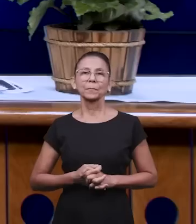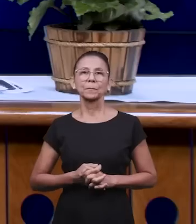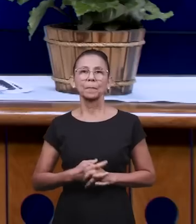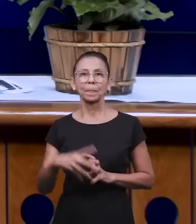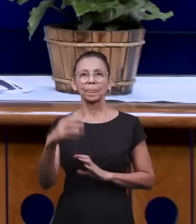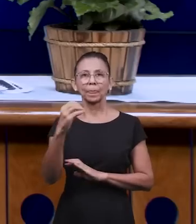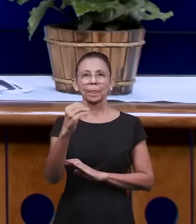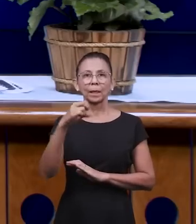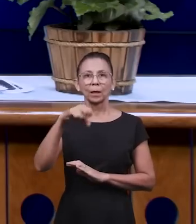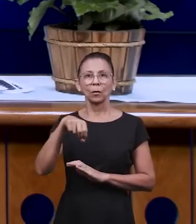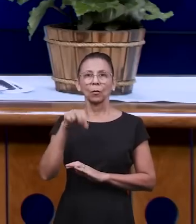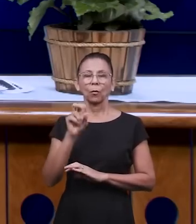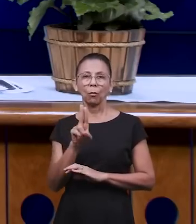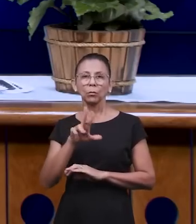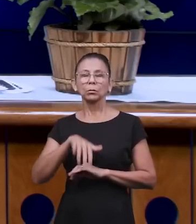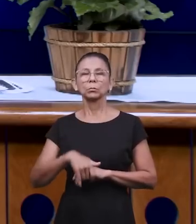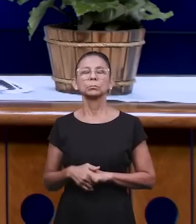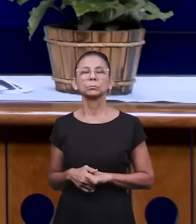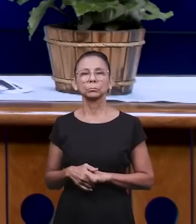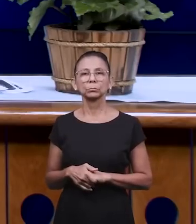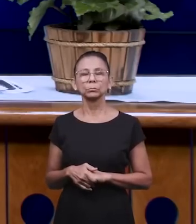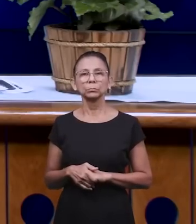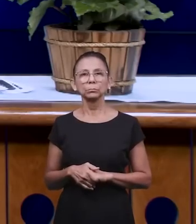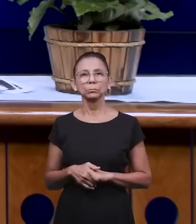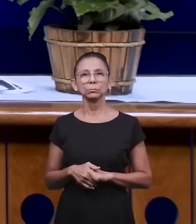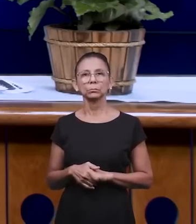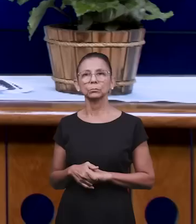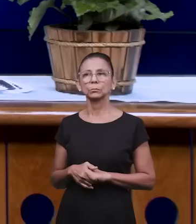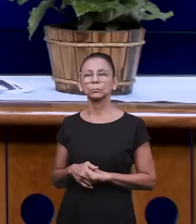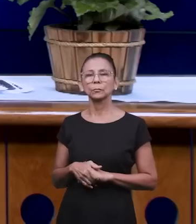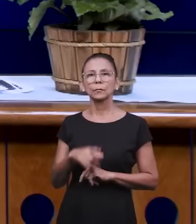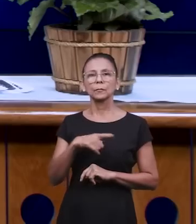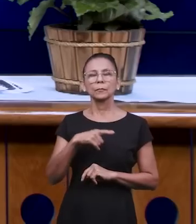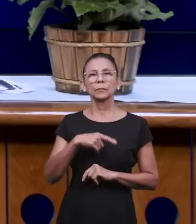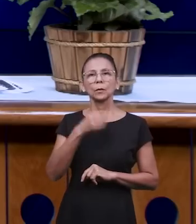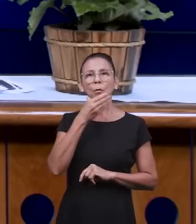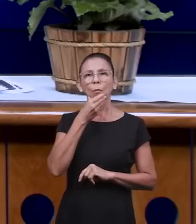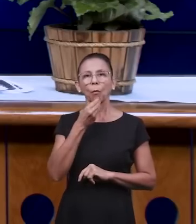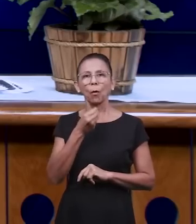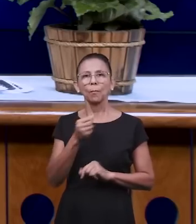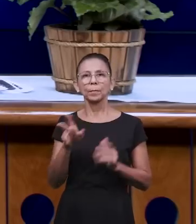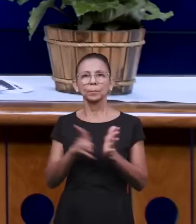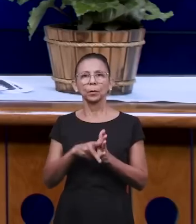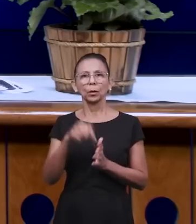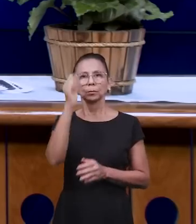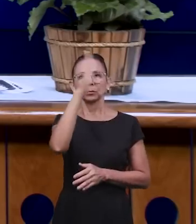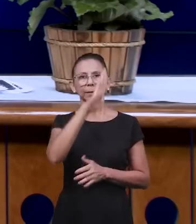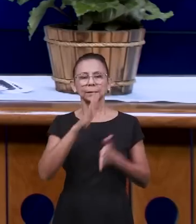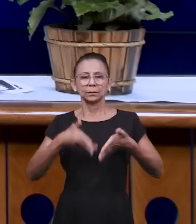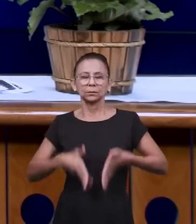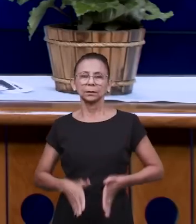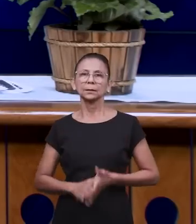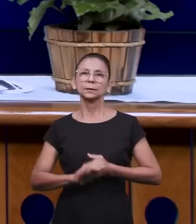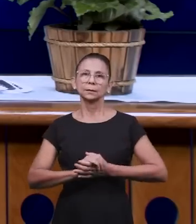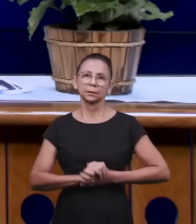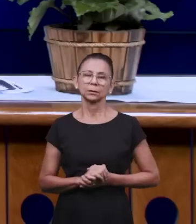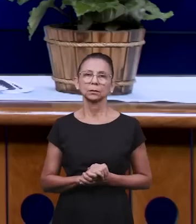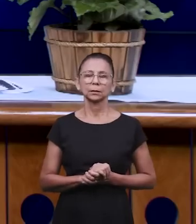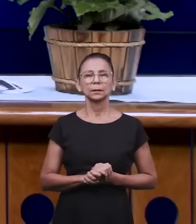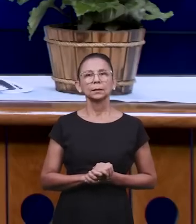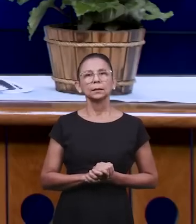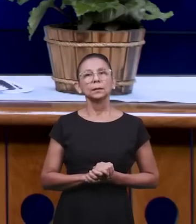alemão, dos 7 milhões de judeus que haviam na Europa, 6 milhões foram mortos pela